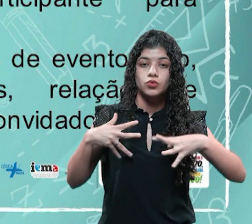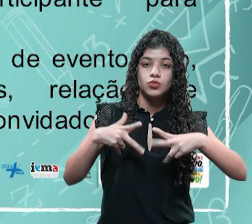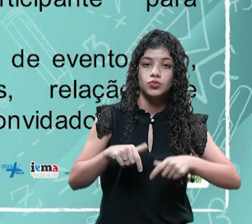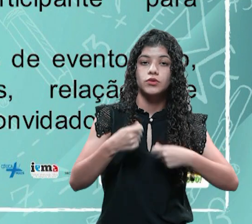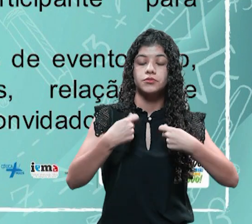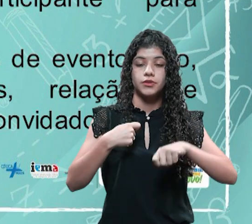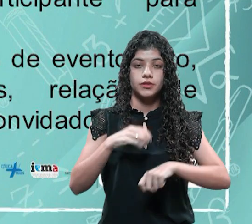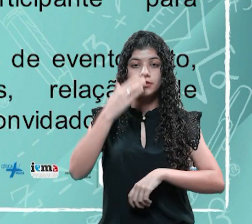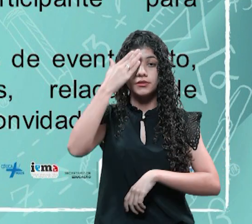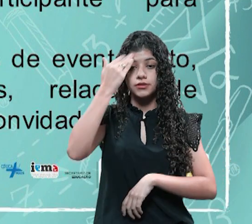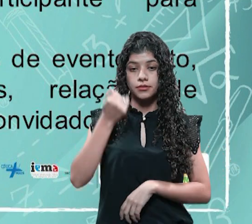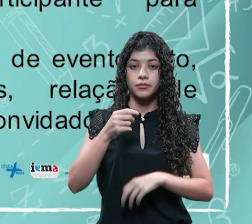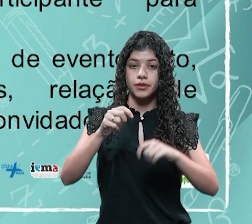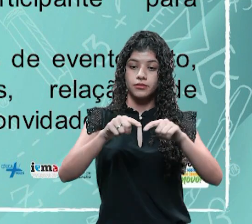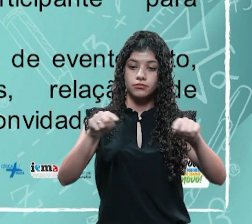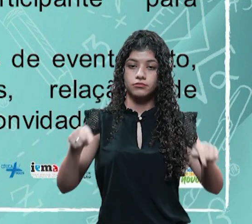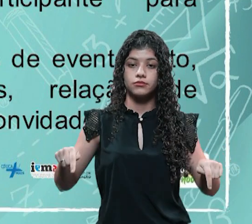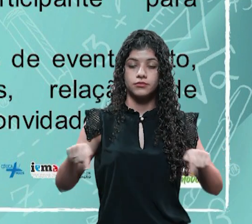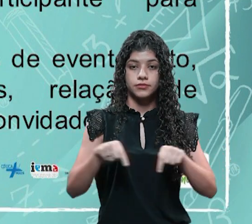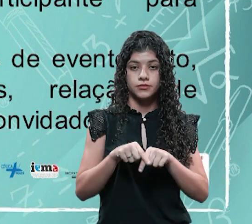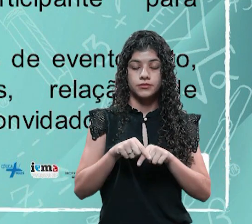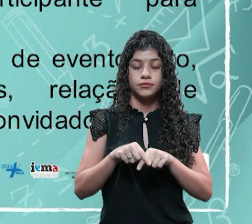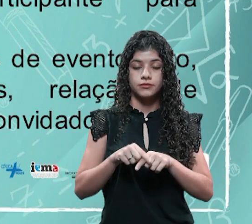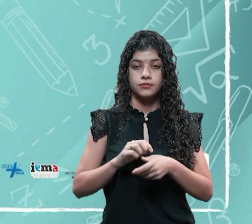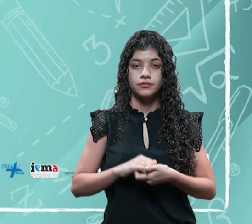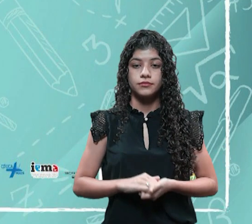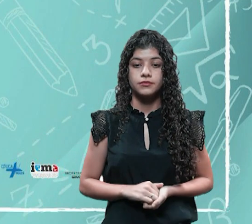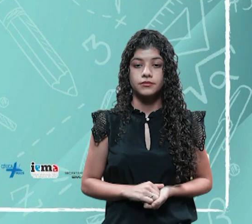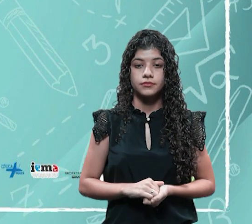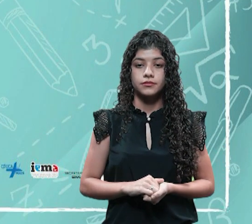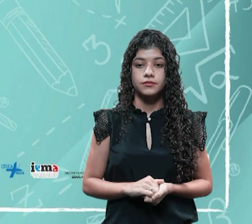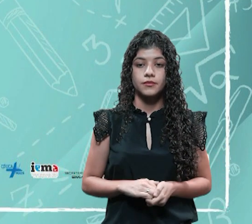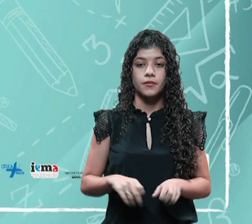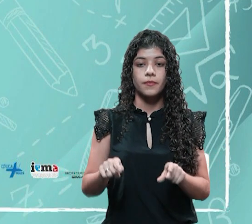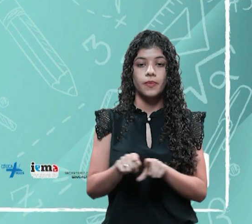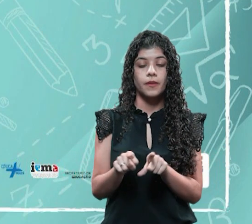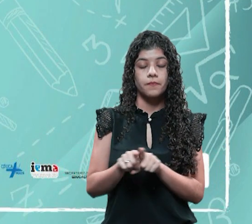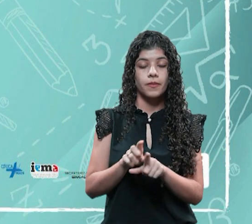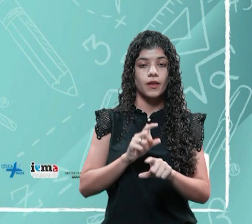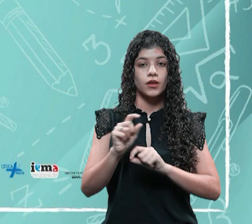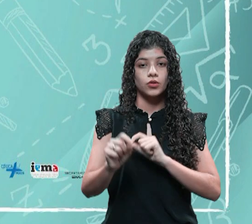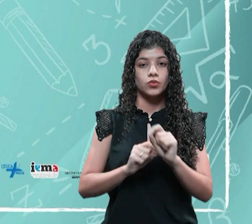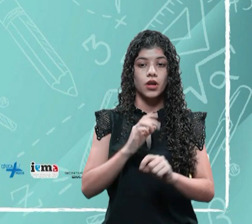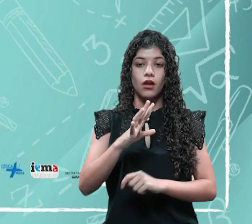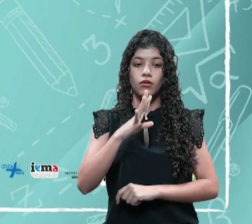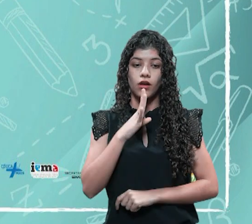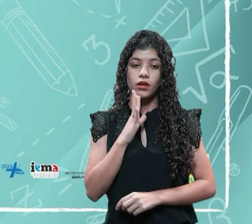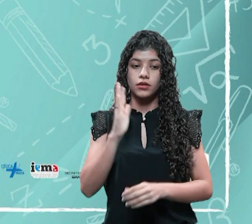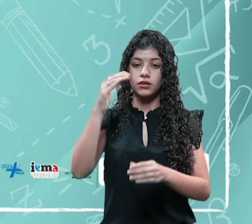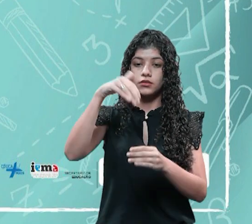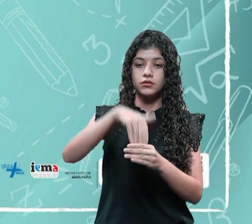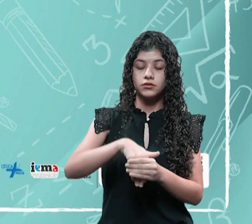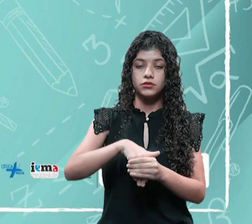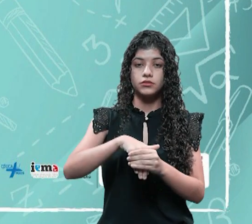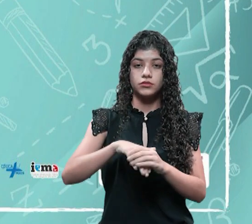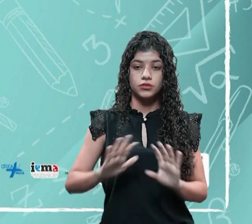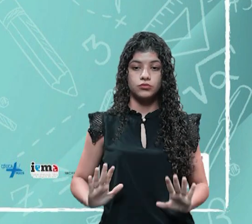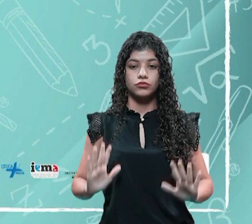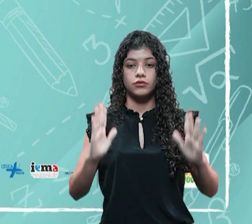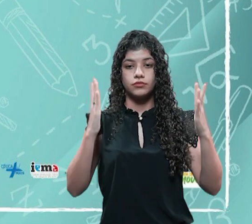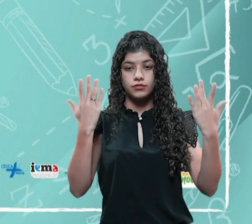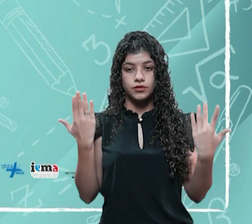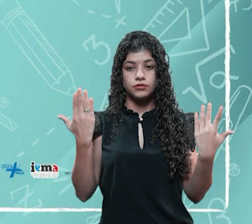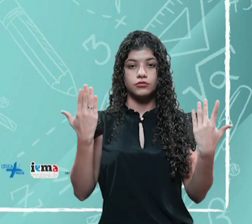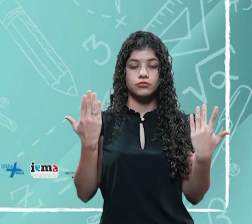isso a gente tem que saber em uma sala de imprensa. Vamos lá, outra sala que é conhecida dentro de um evento é a sala